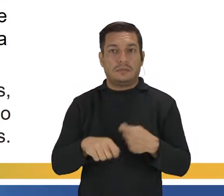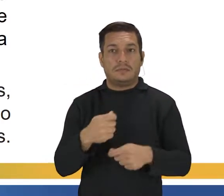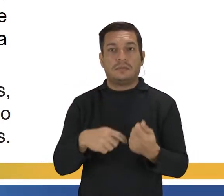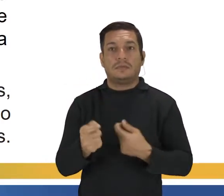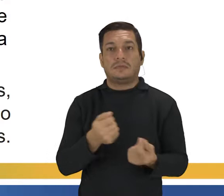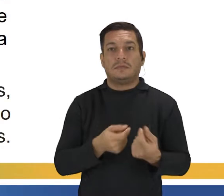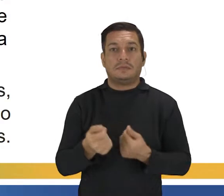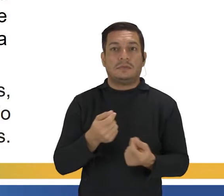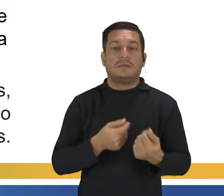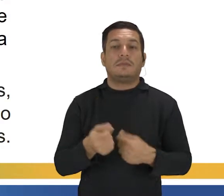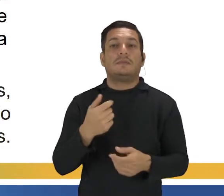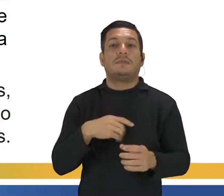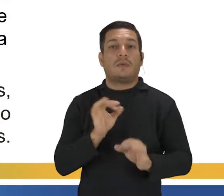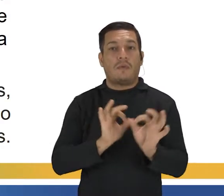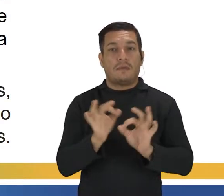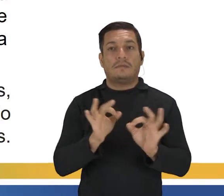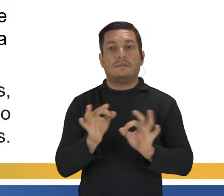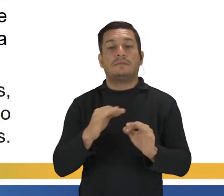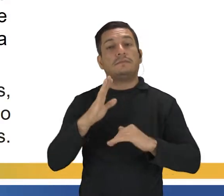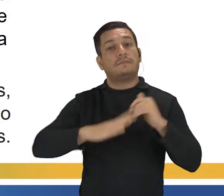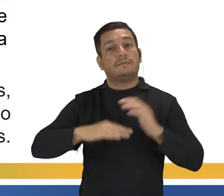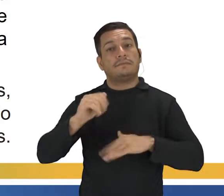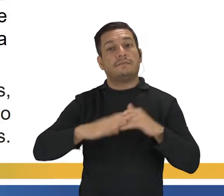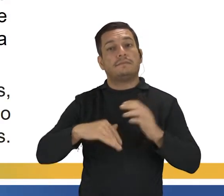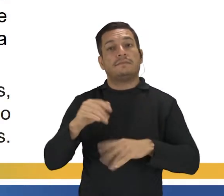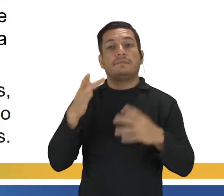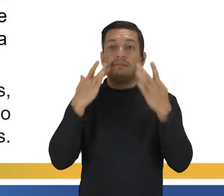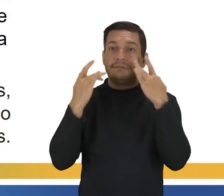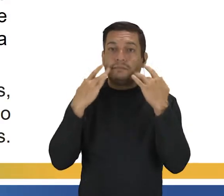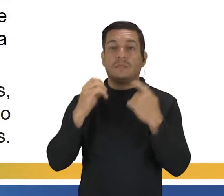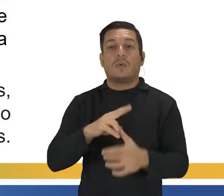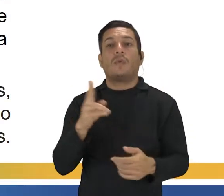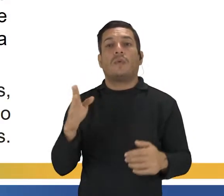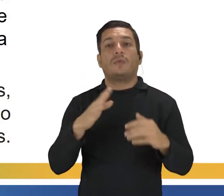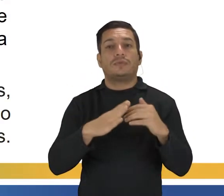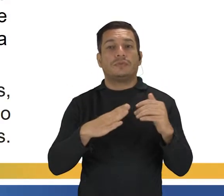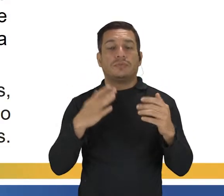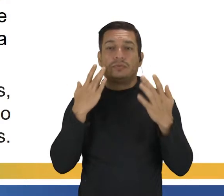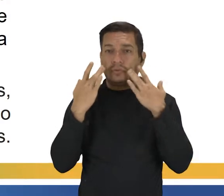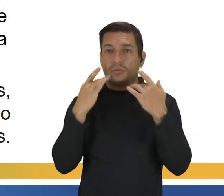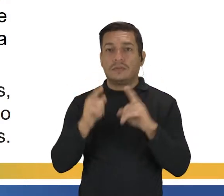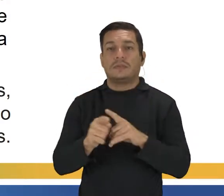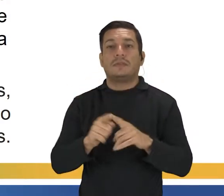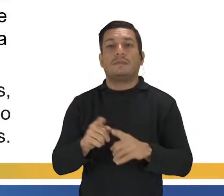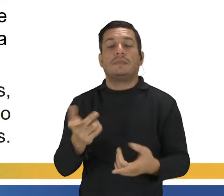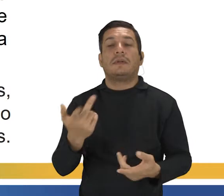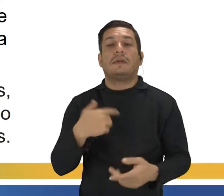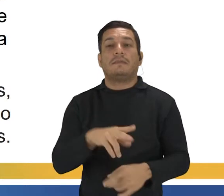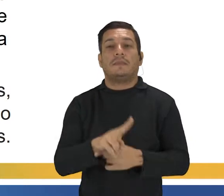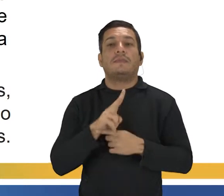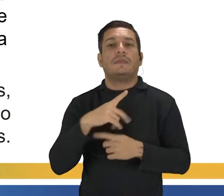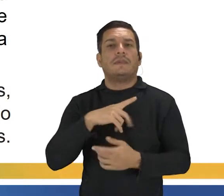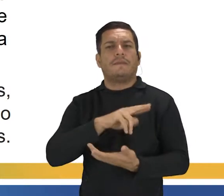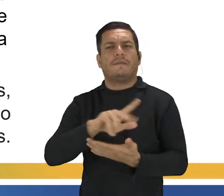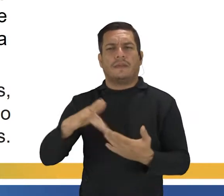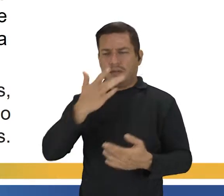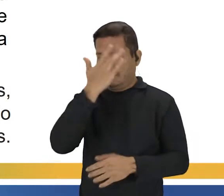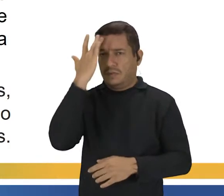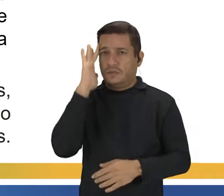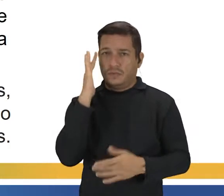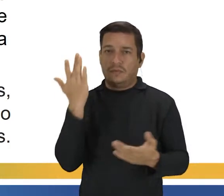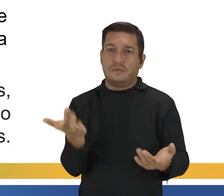para a montagem. No teatro profissional, ou até mesmo em teatros amadores, participam várias